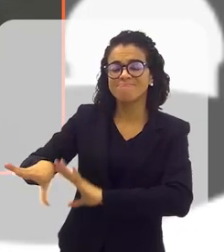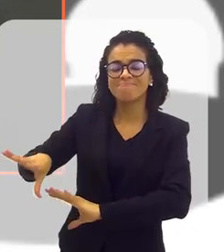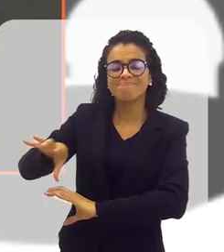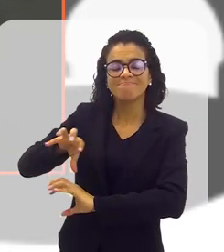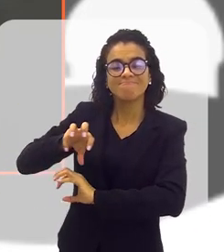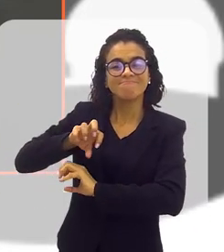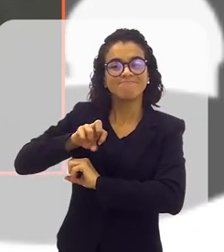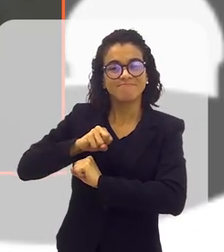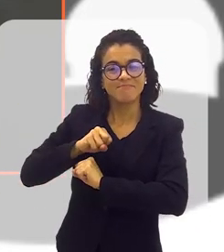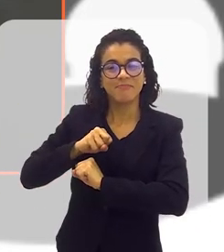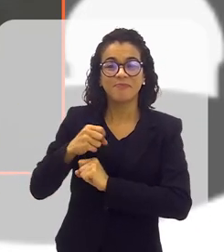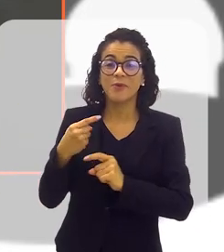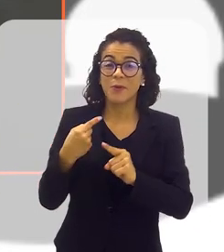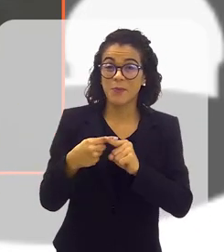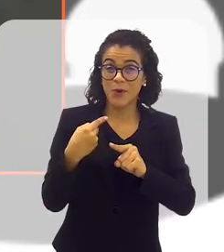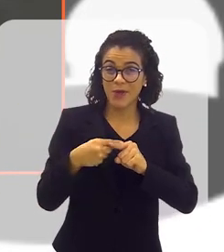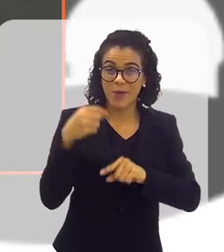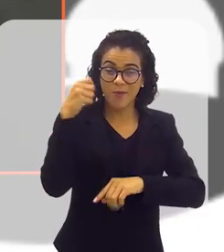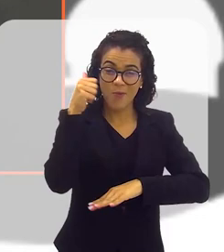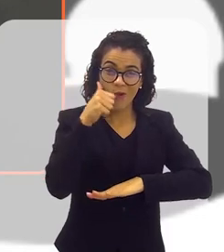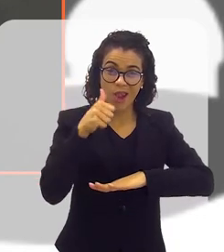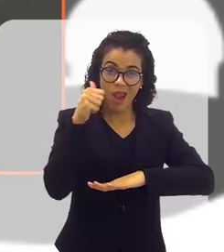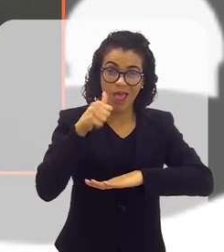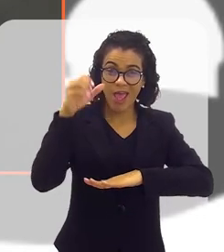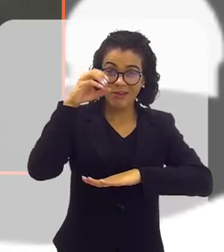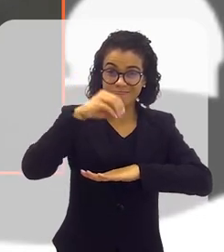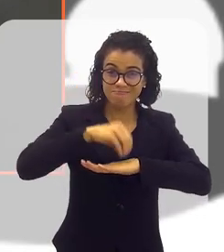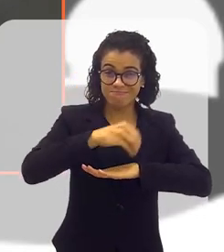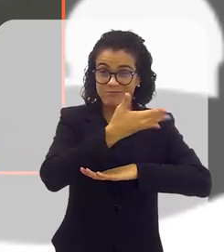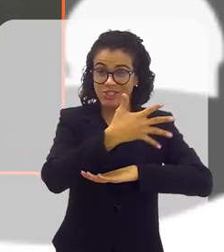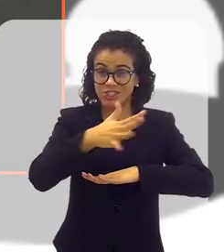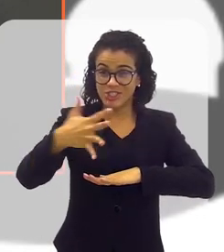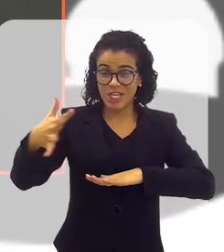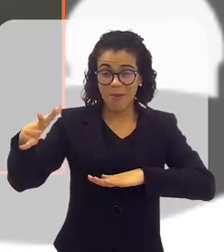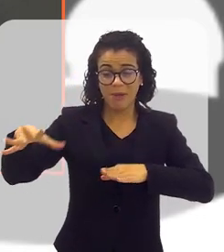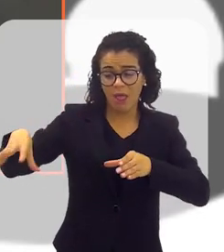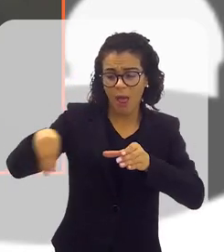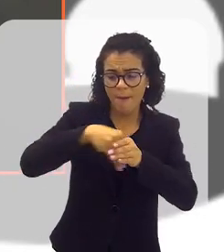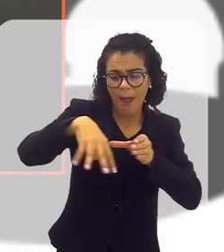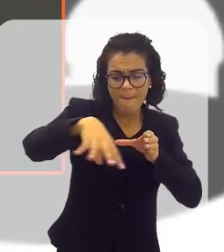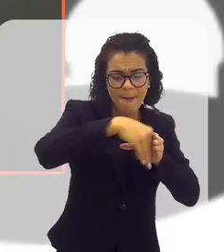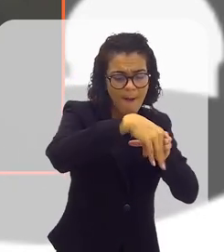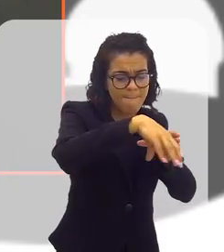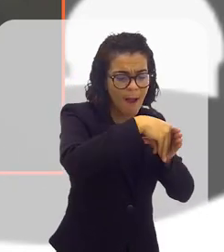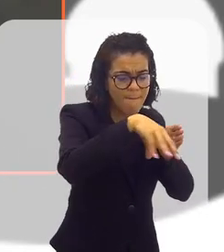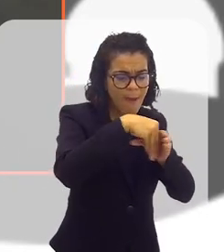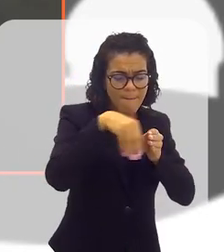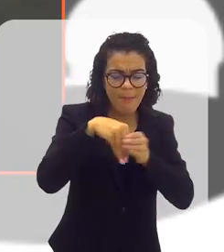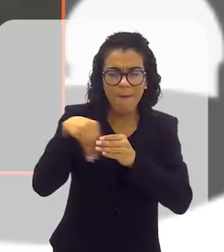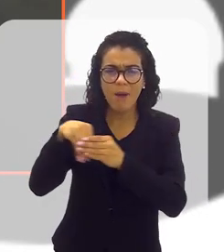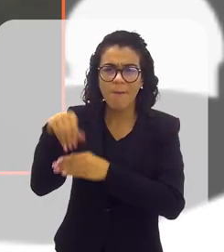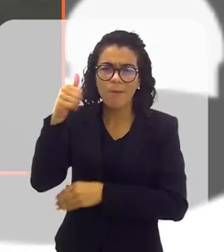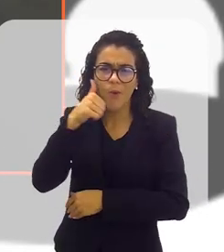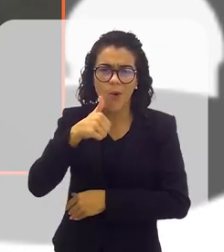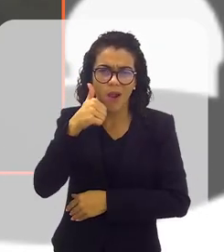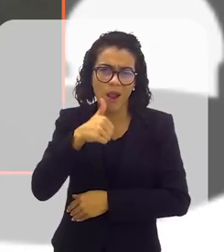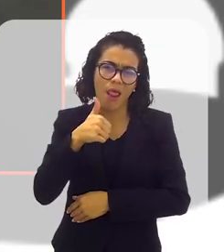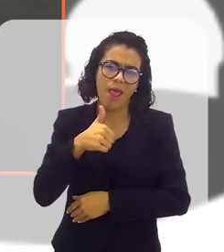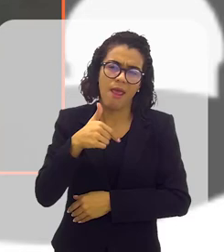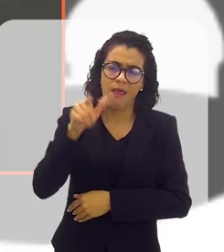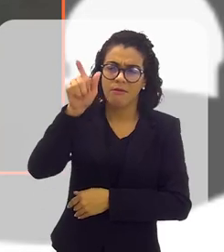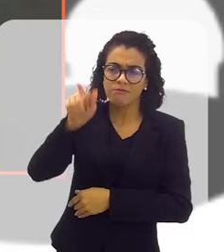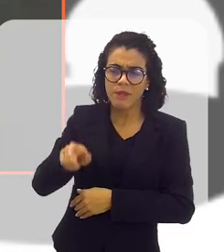mesmo, porque o Lady Diamond congrega muitas mulheres que, até pela sua condição